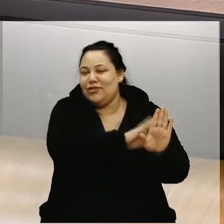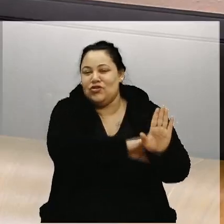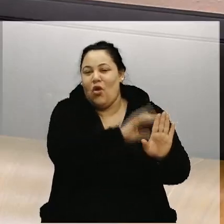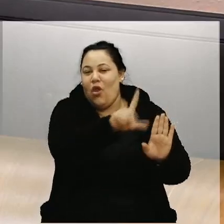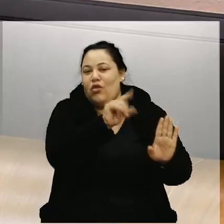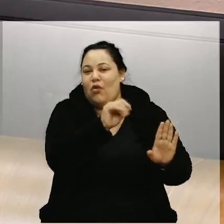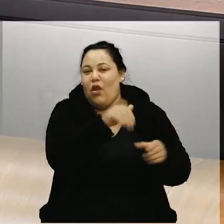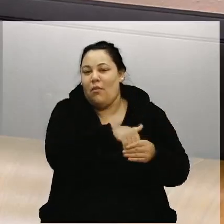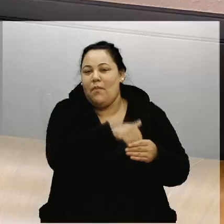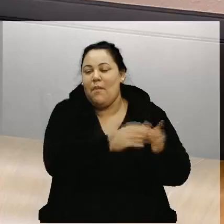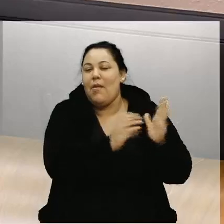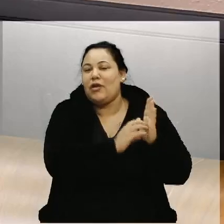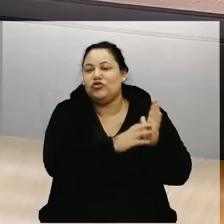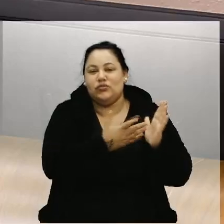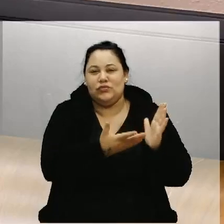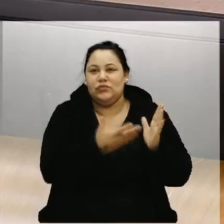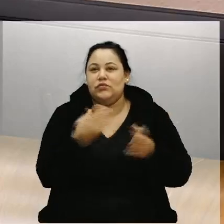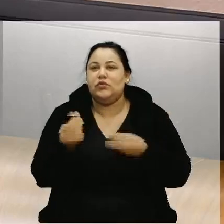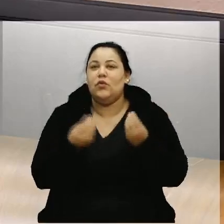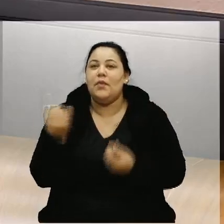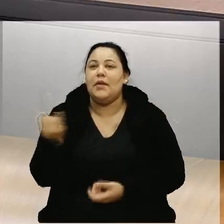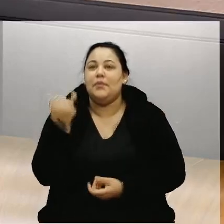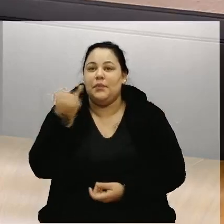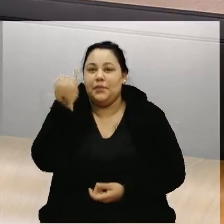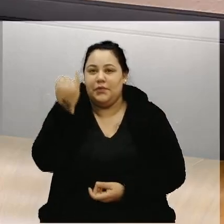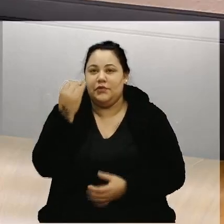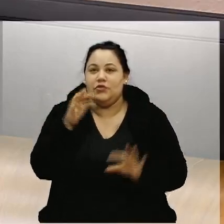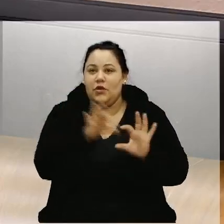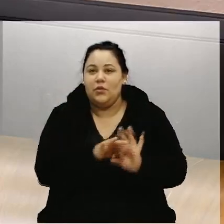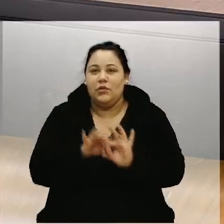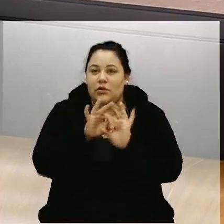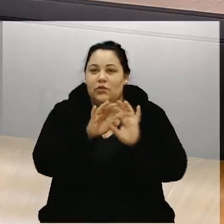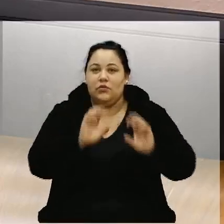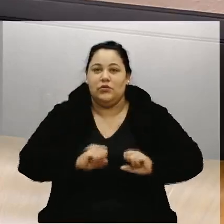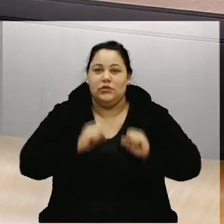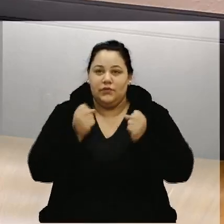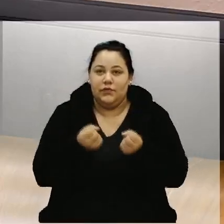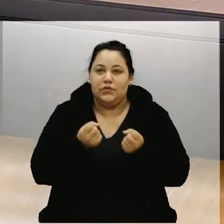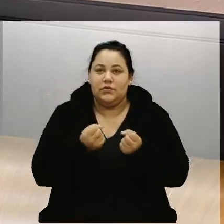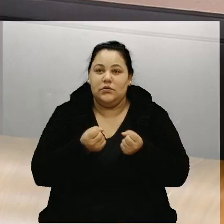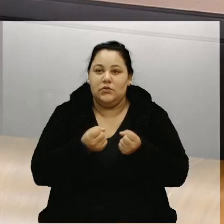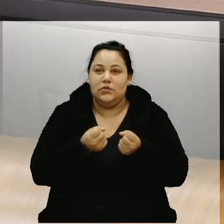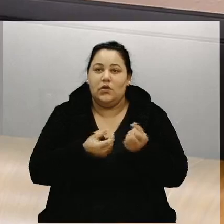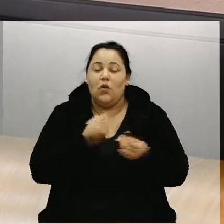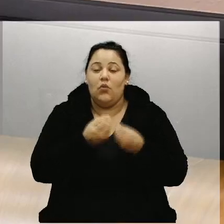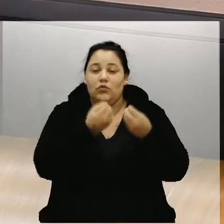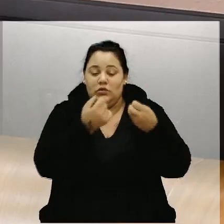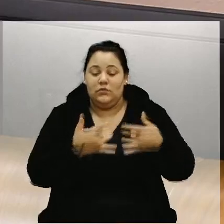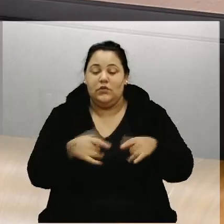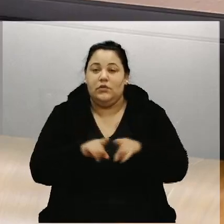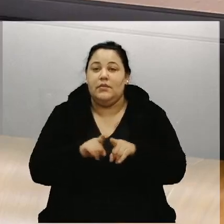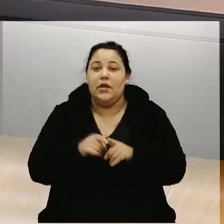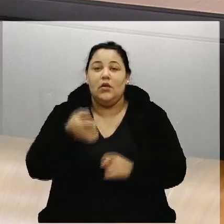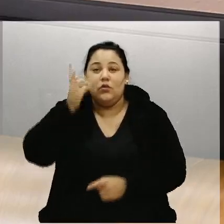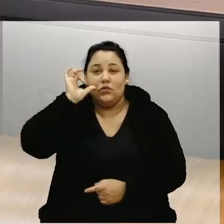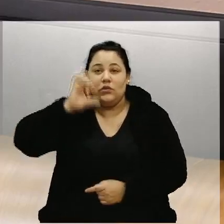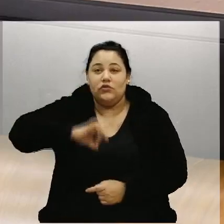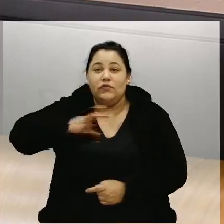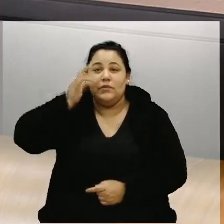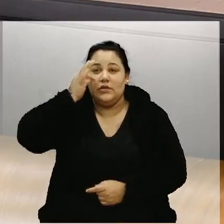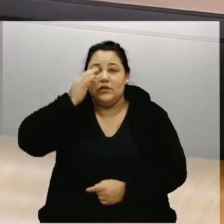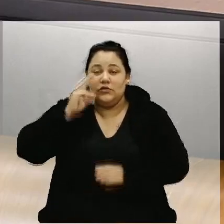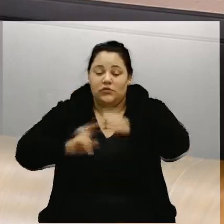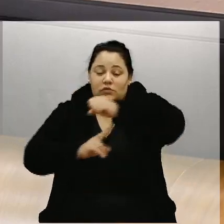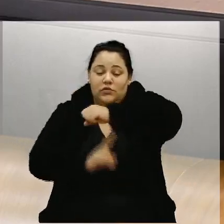ou partidária, como é importante a gente ver essa união de esforços, né? E como o senhor citou, ontem eu estive sobre a ponte do